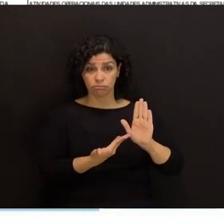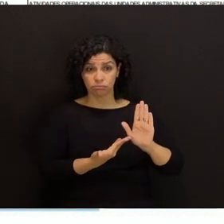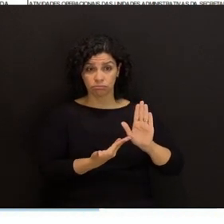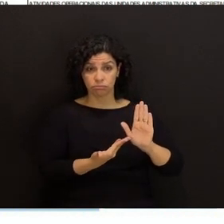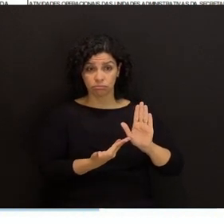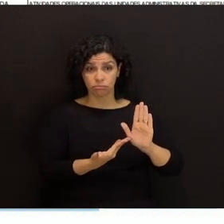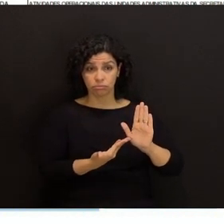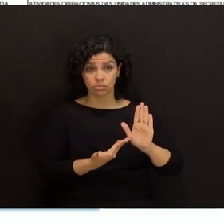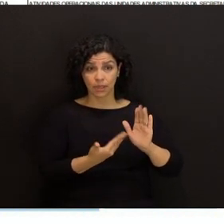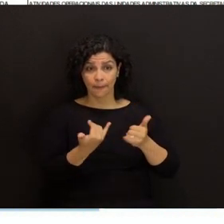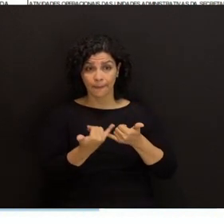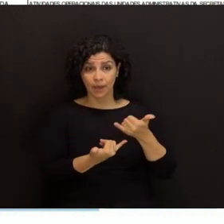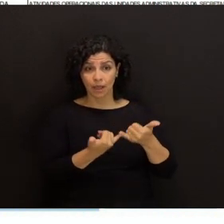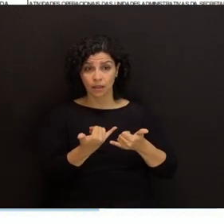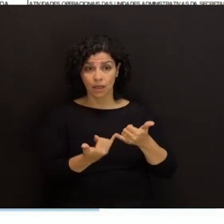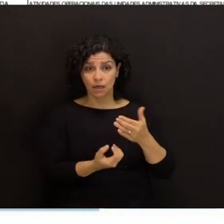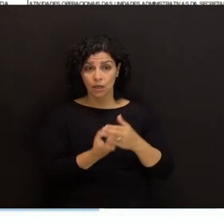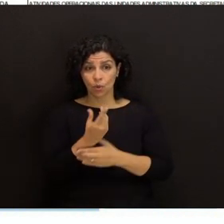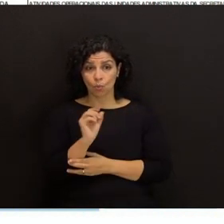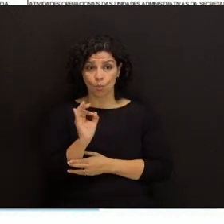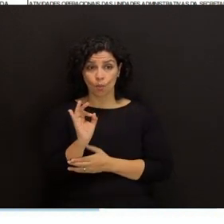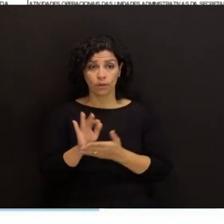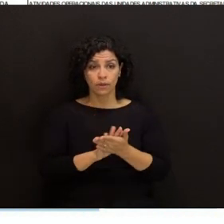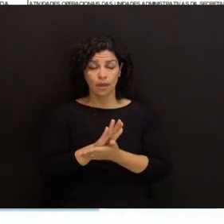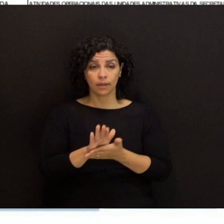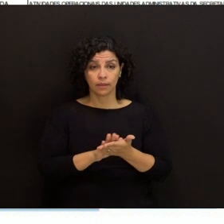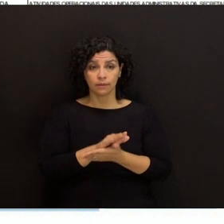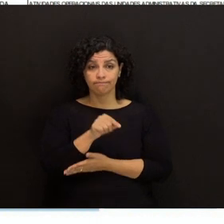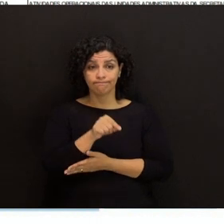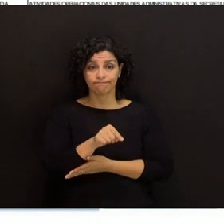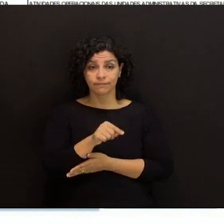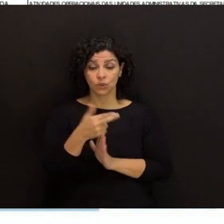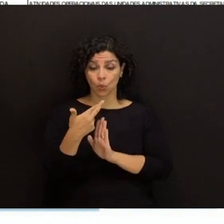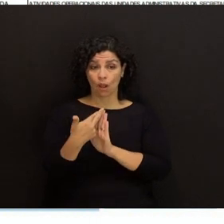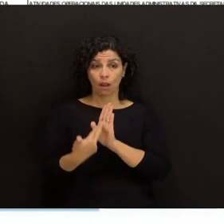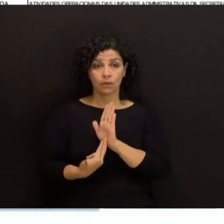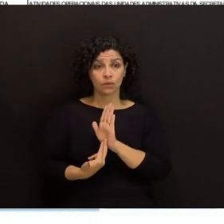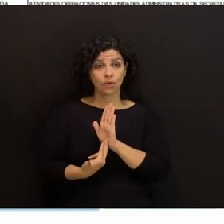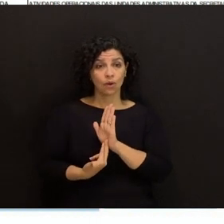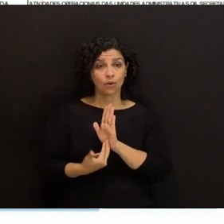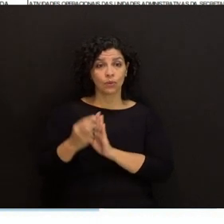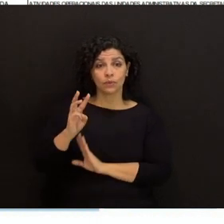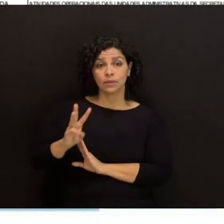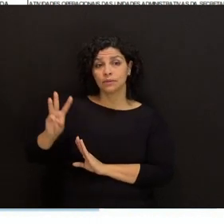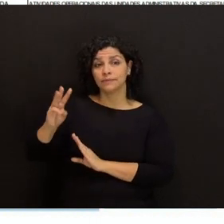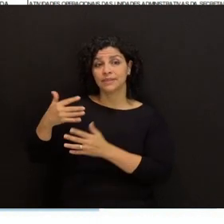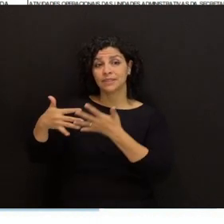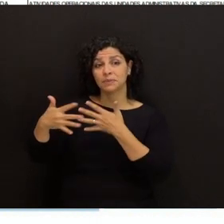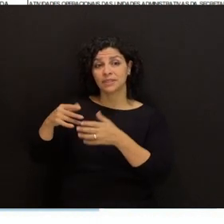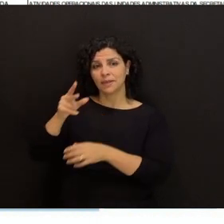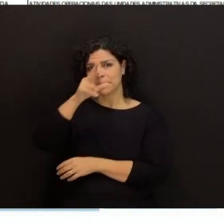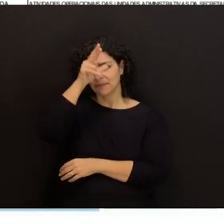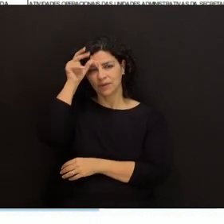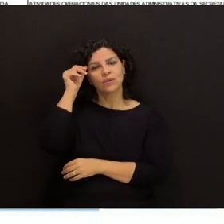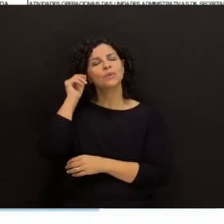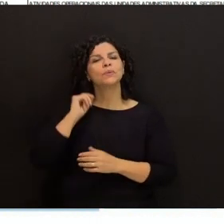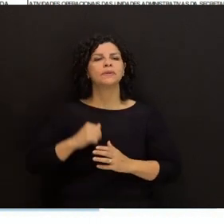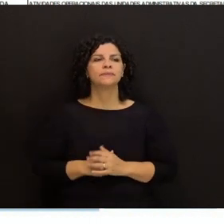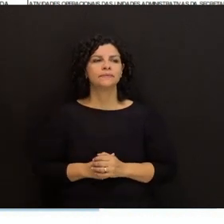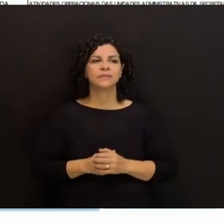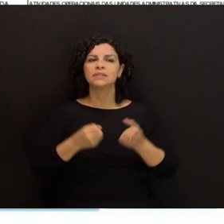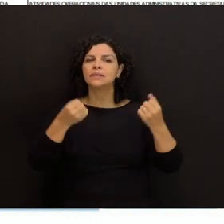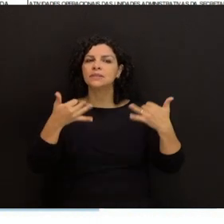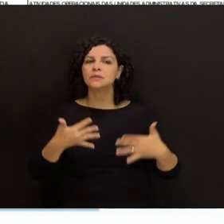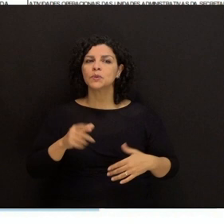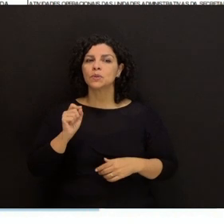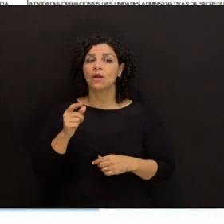esse porquinho não foi instalado e aqui no relatório do portal da transparência da prefeitura diz